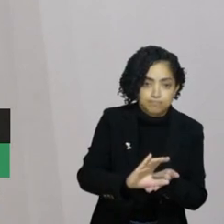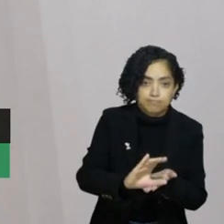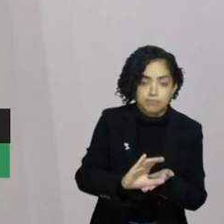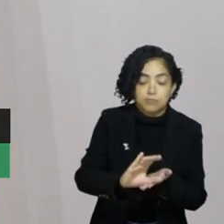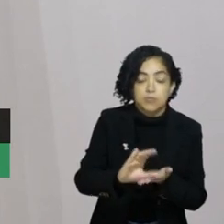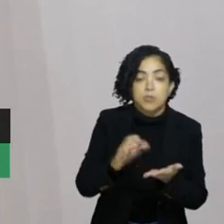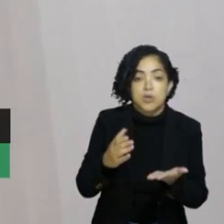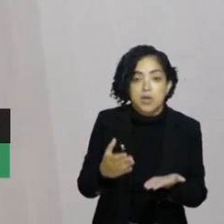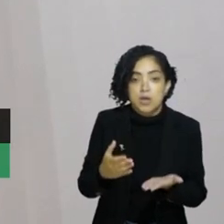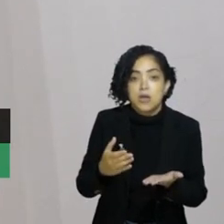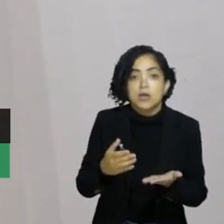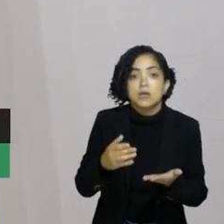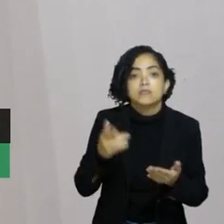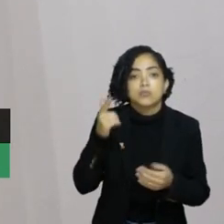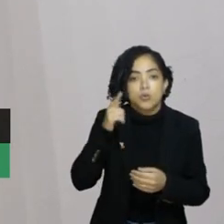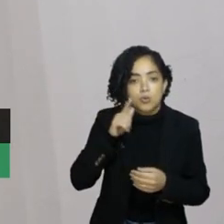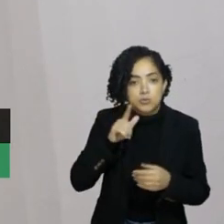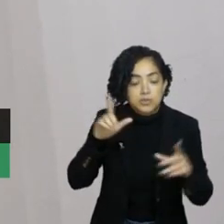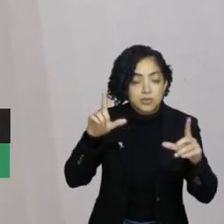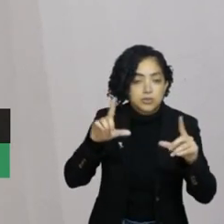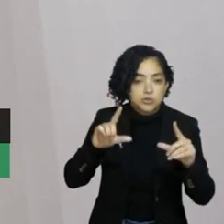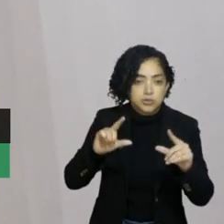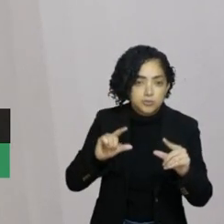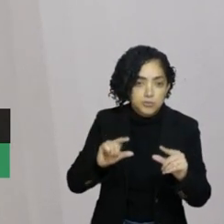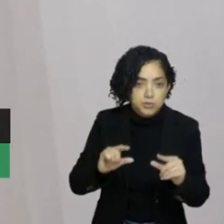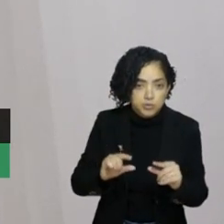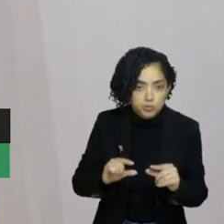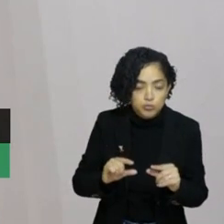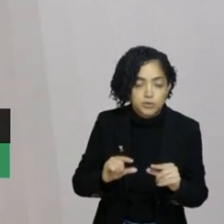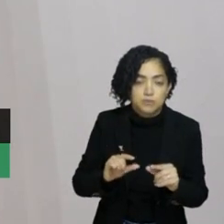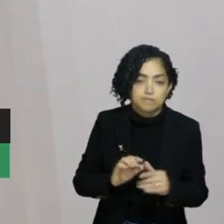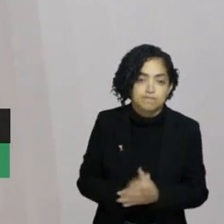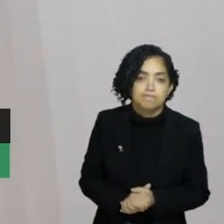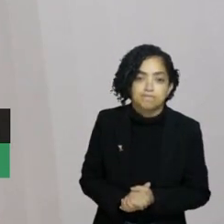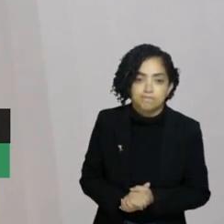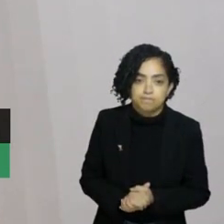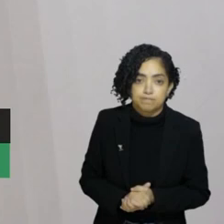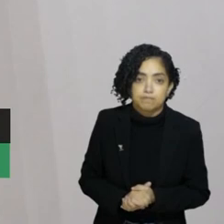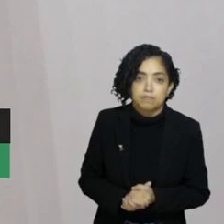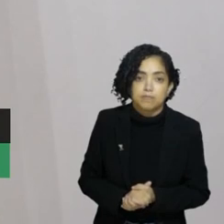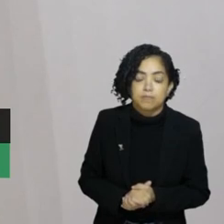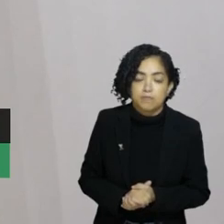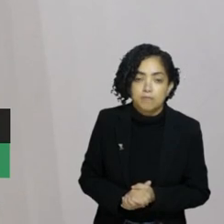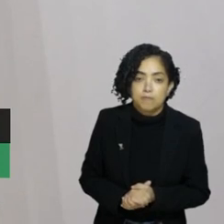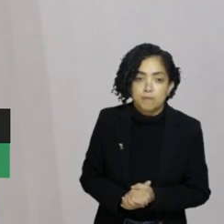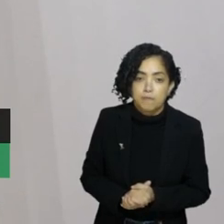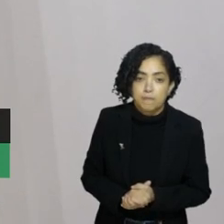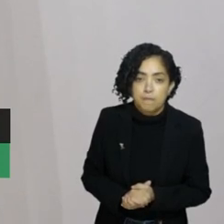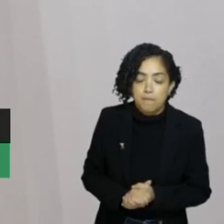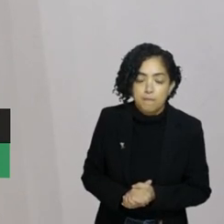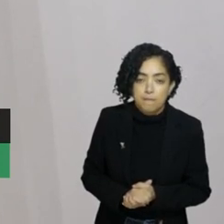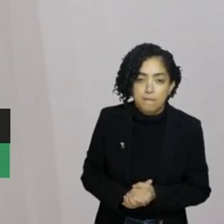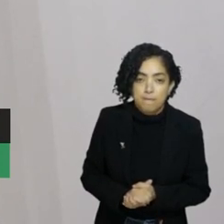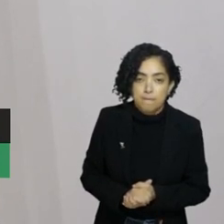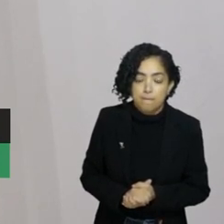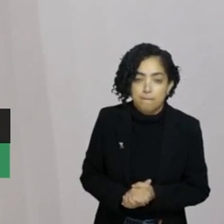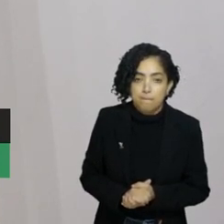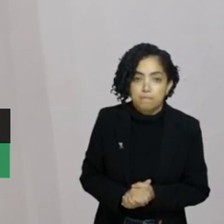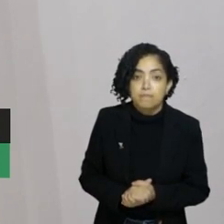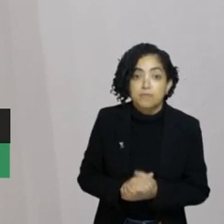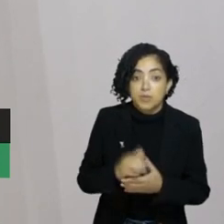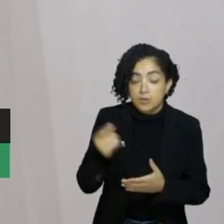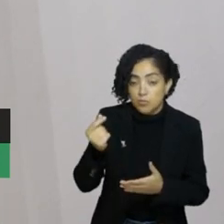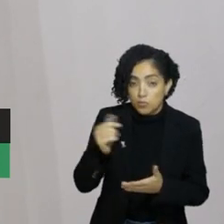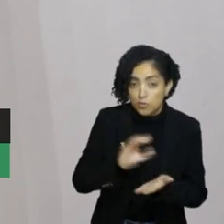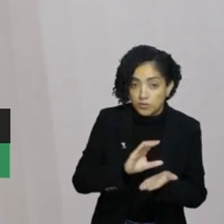público consegue minimizar bastante os impactos das tragédias. O investimento